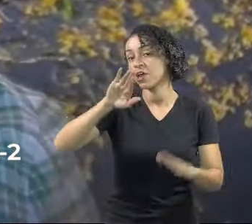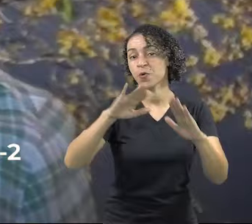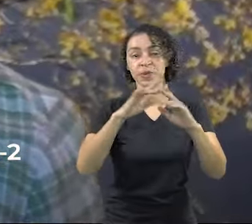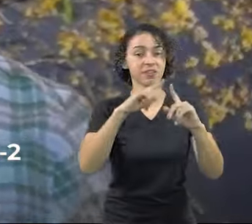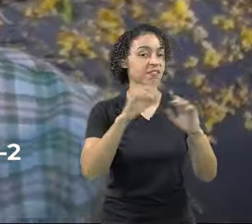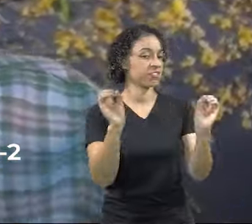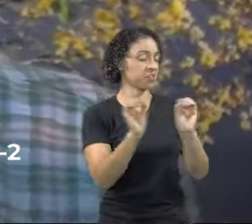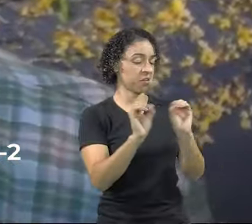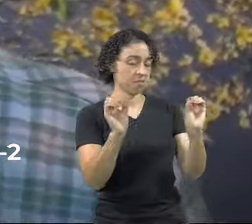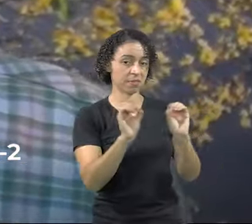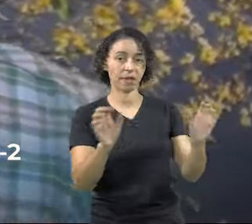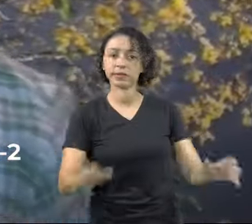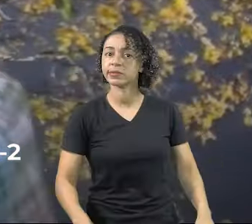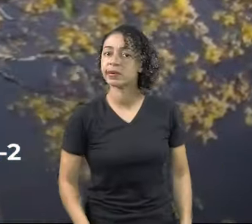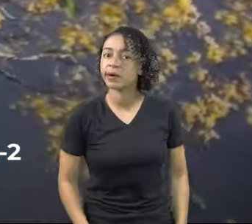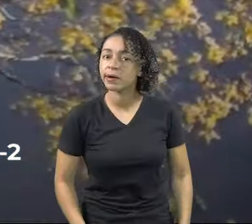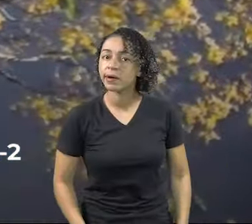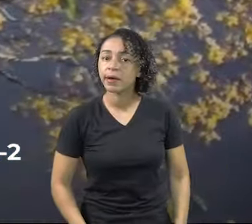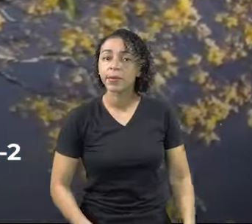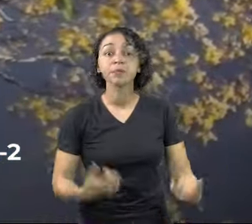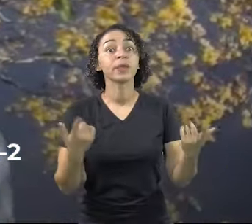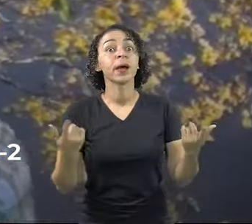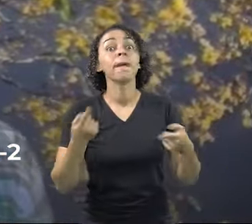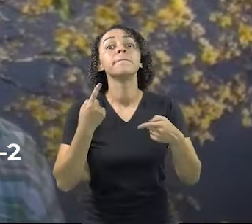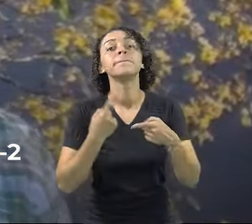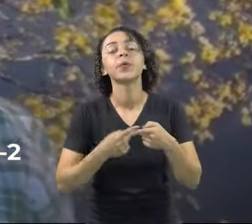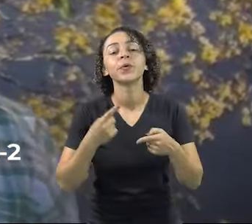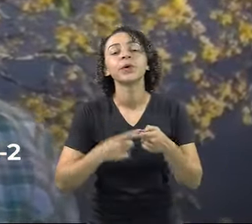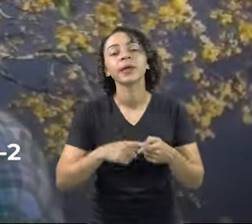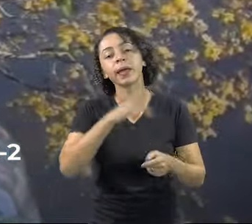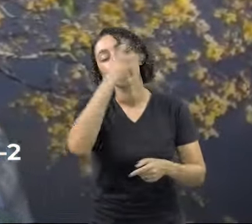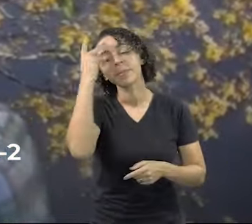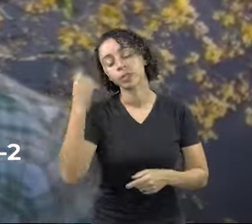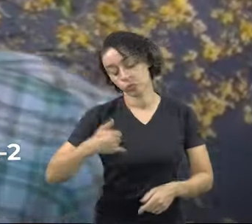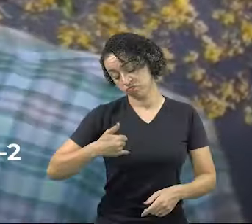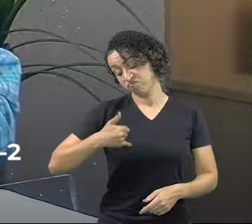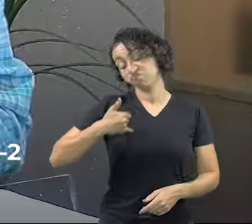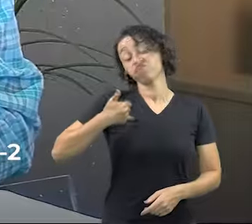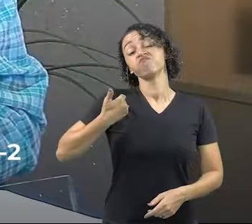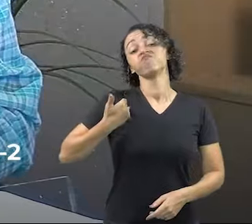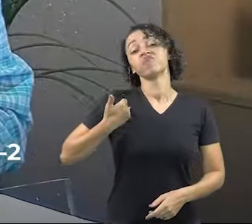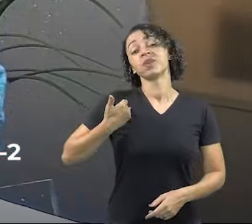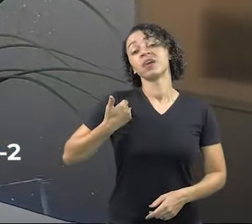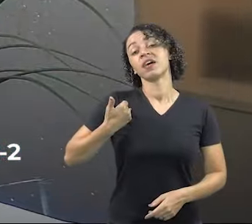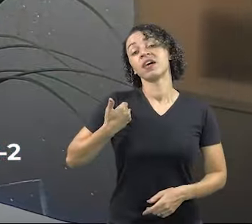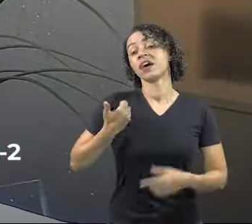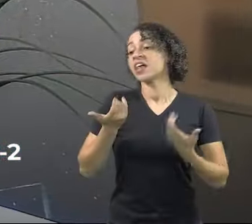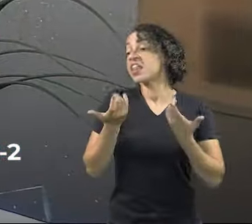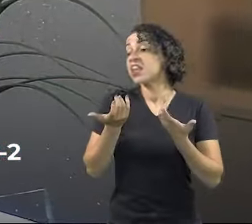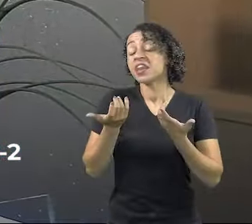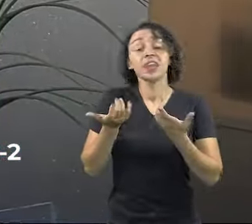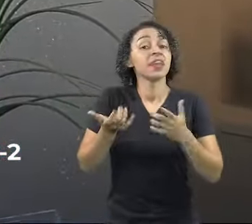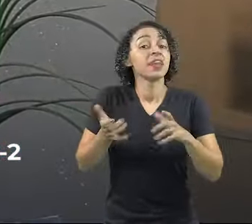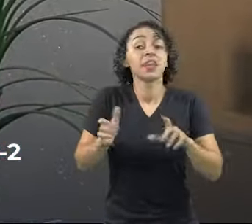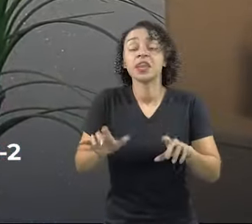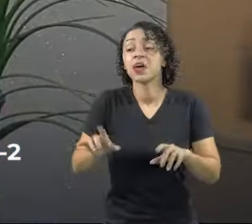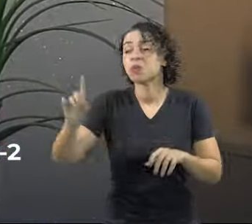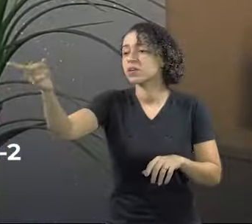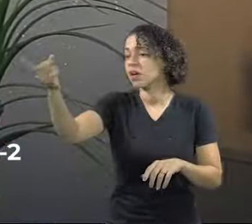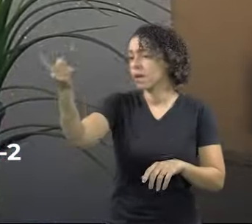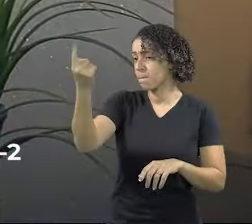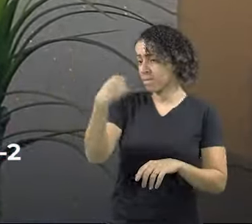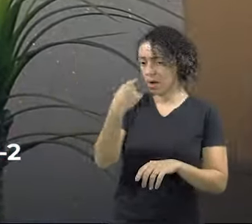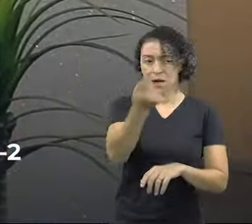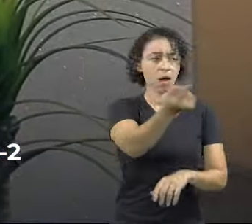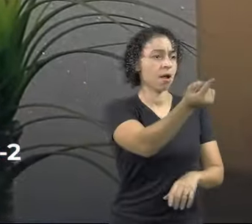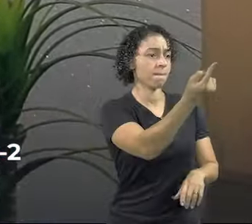igreja isso tudo na verdade é por causa do orgulho é para não querer ter alguém lhe mandando lhe